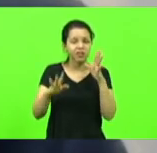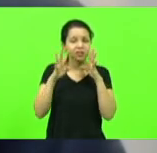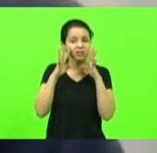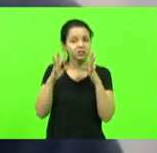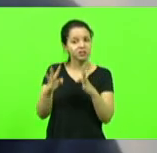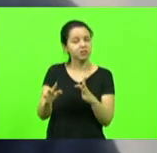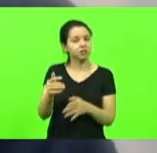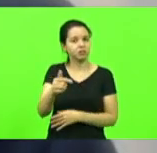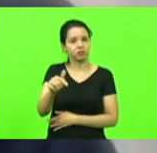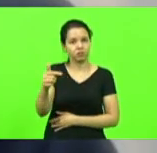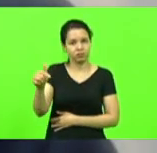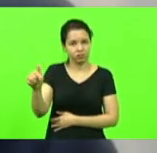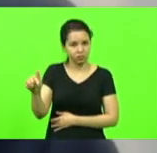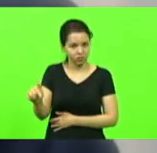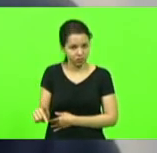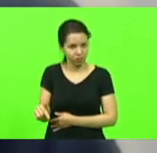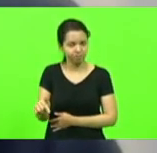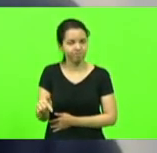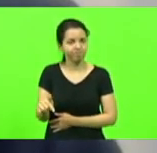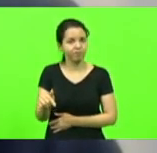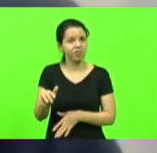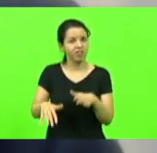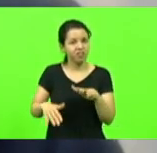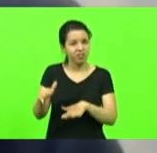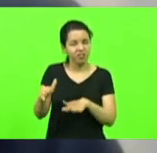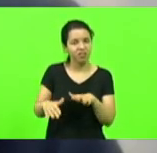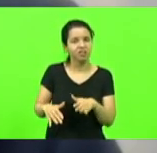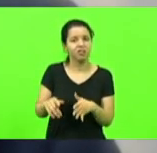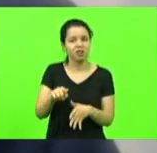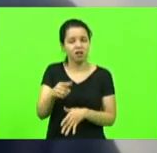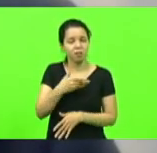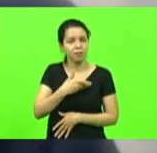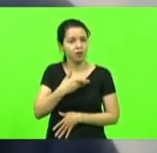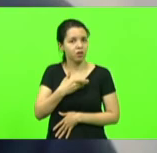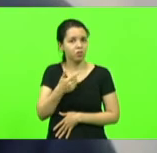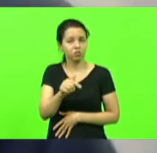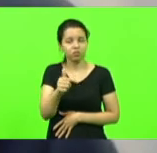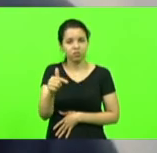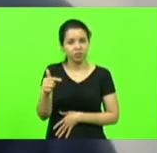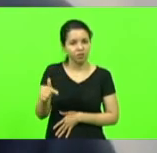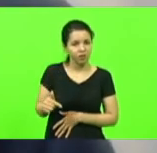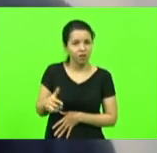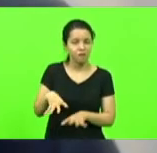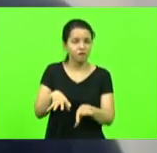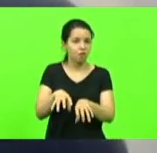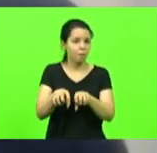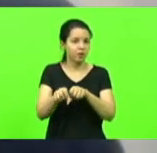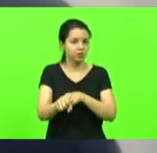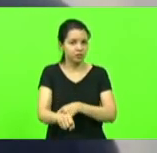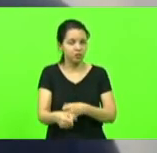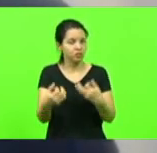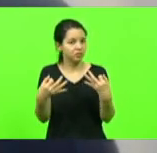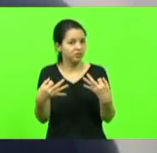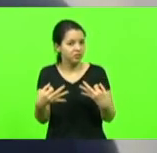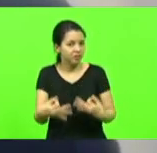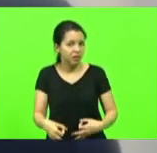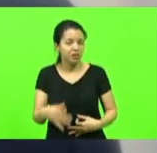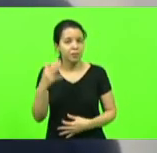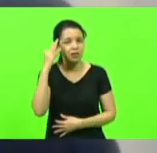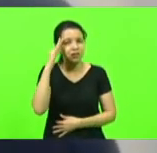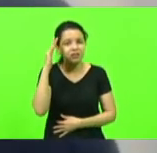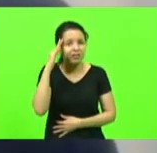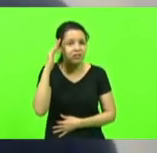atenção primária, muitos colegas não têm a devida formação para compreender a necessidade